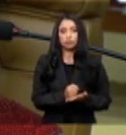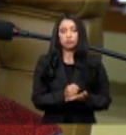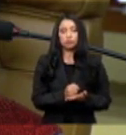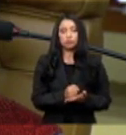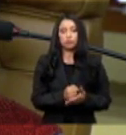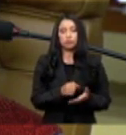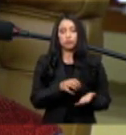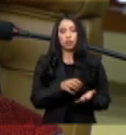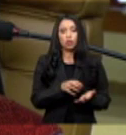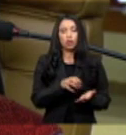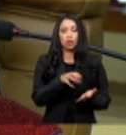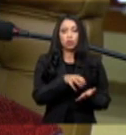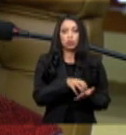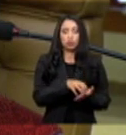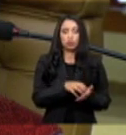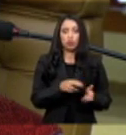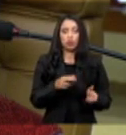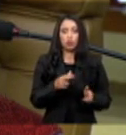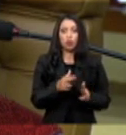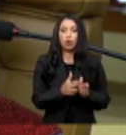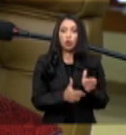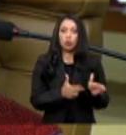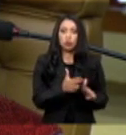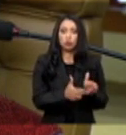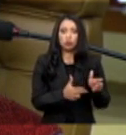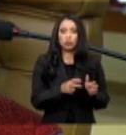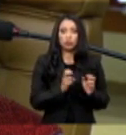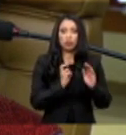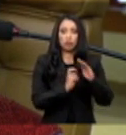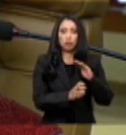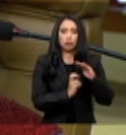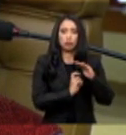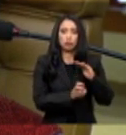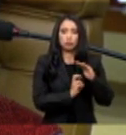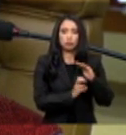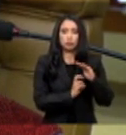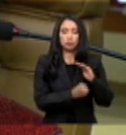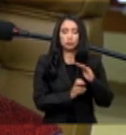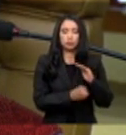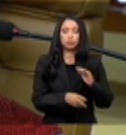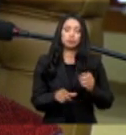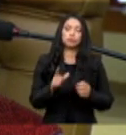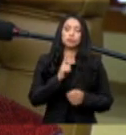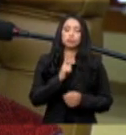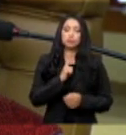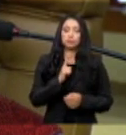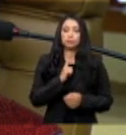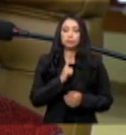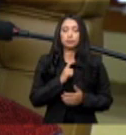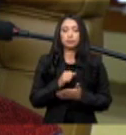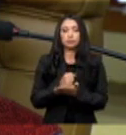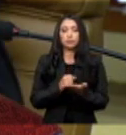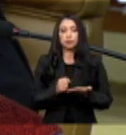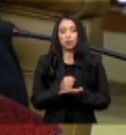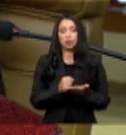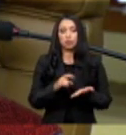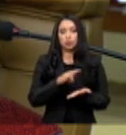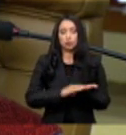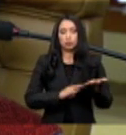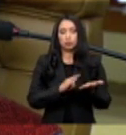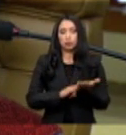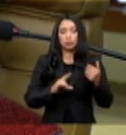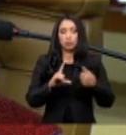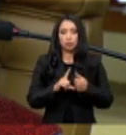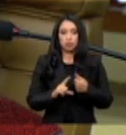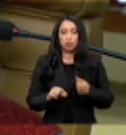setores rodoviário e ferroviário. Então, se tem os valores apurados com base no caput deste artigo, poderão ser